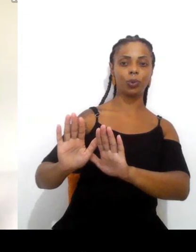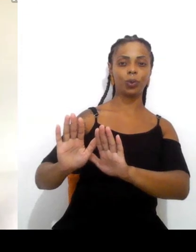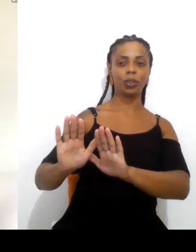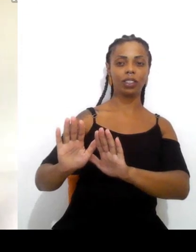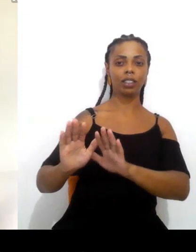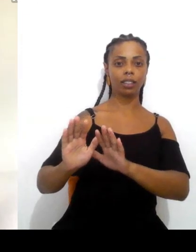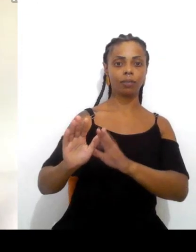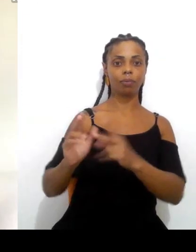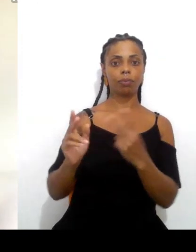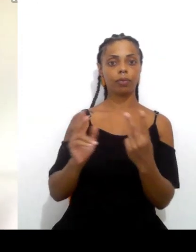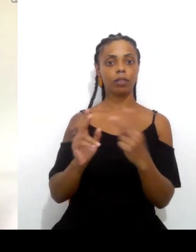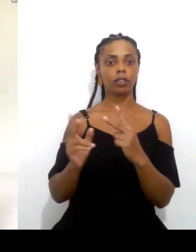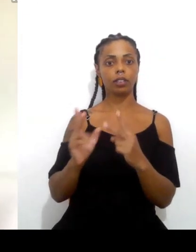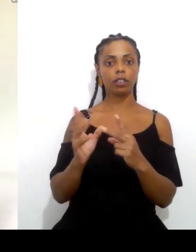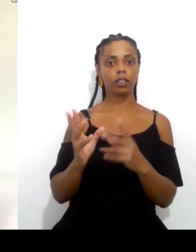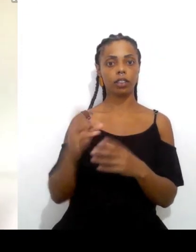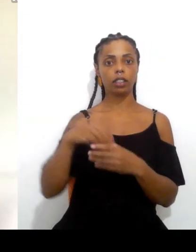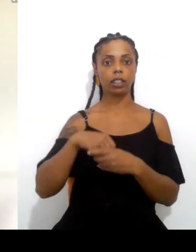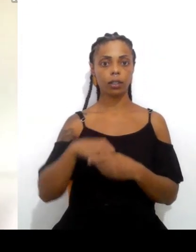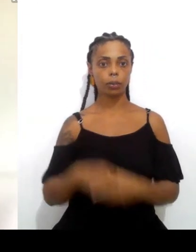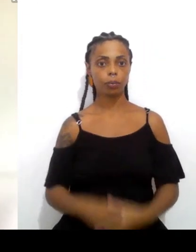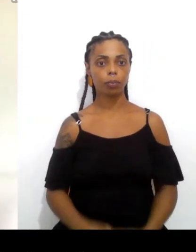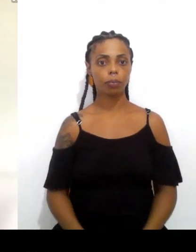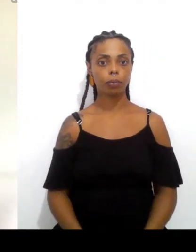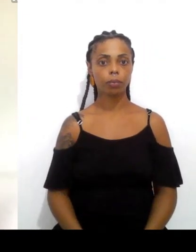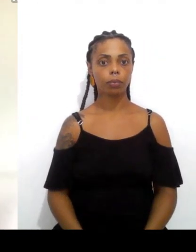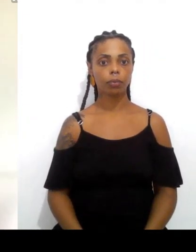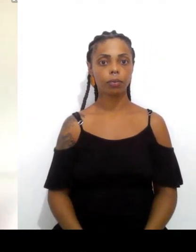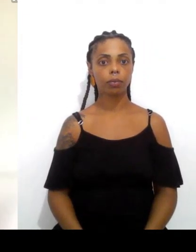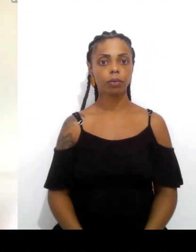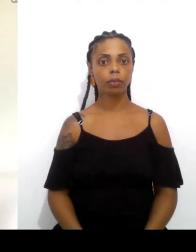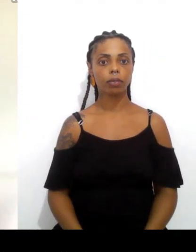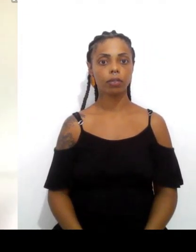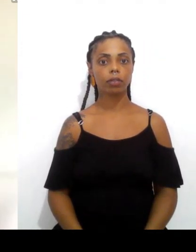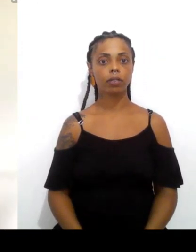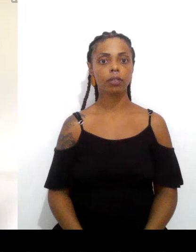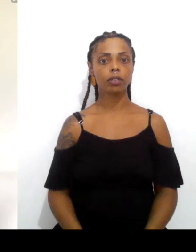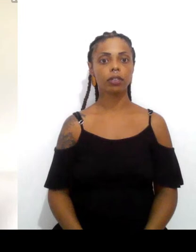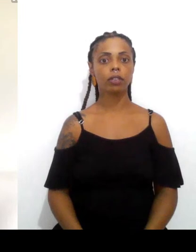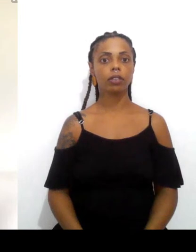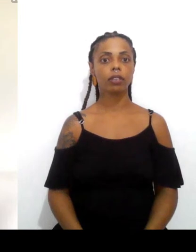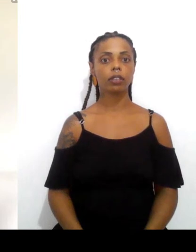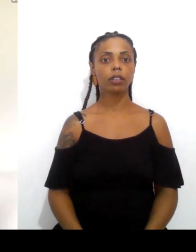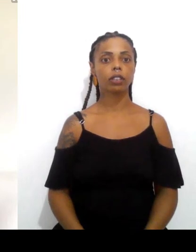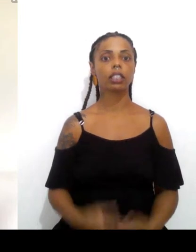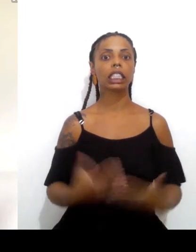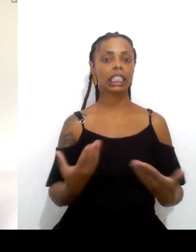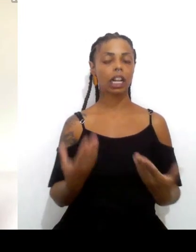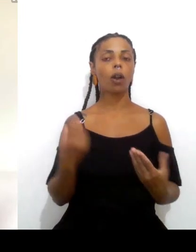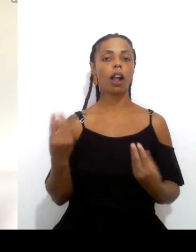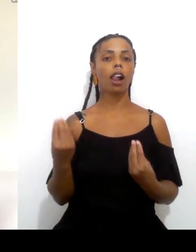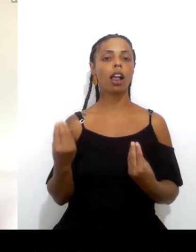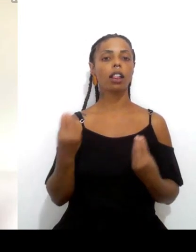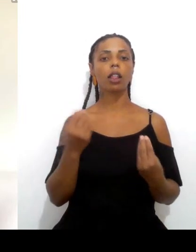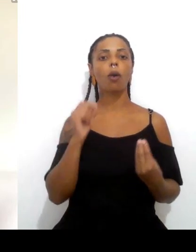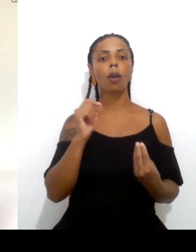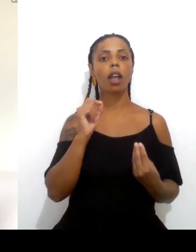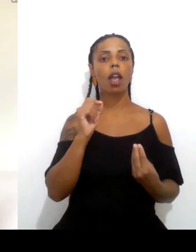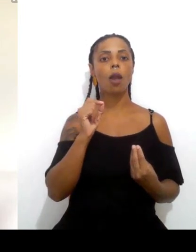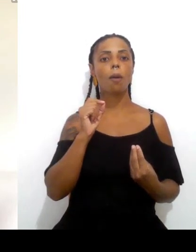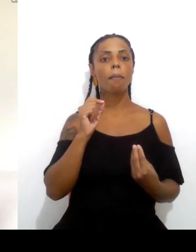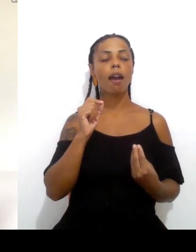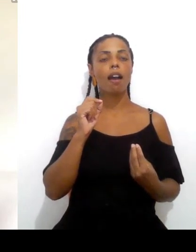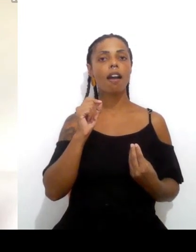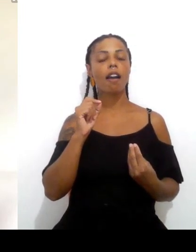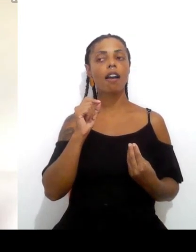não é feita de membros ou seja Ela traz uma visão da Matemática